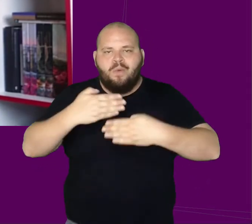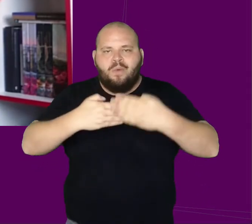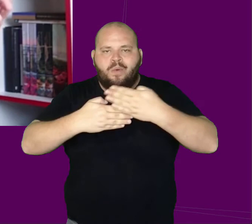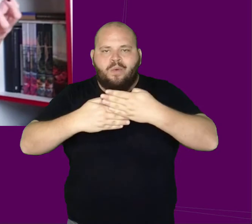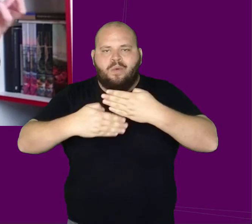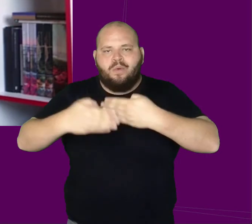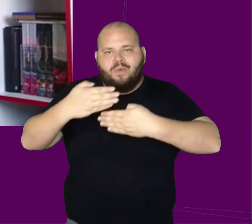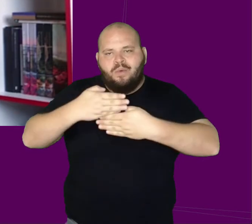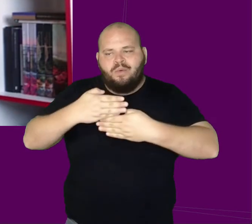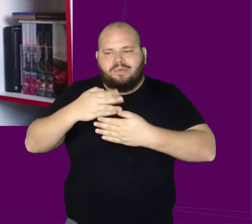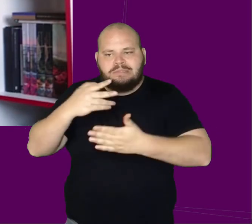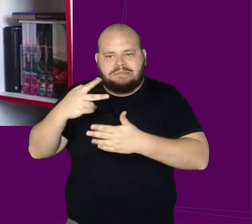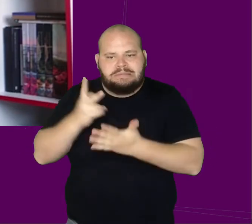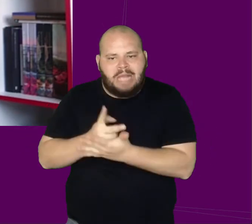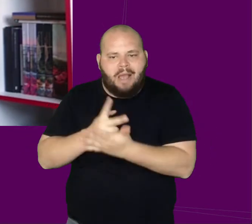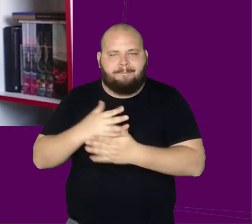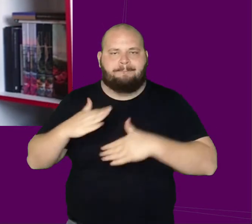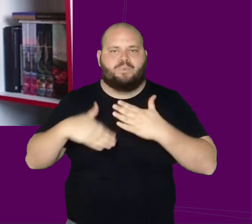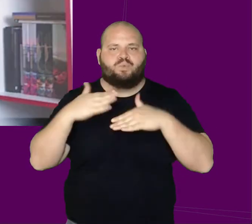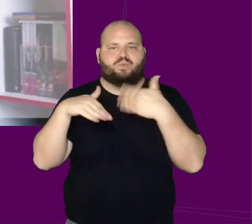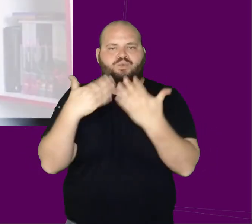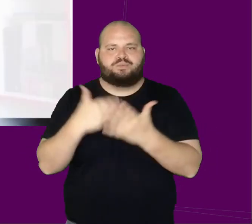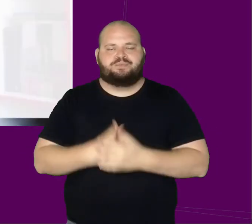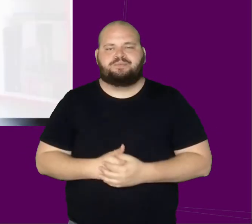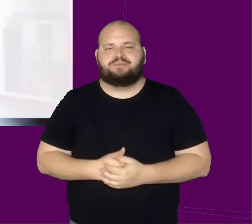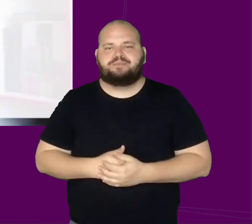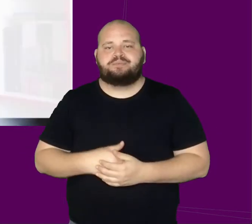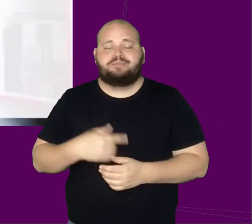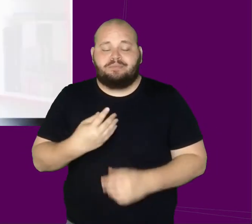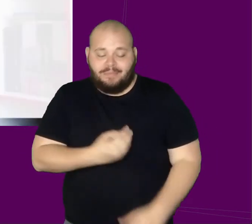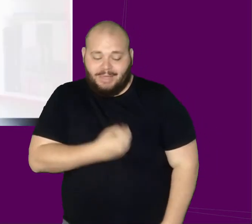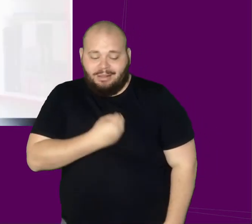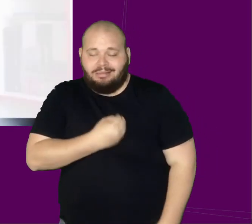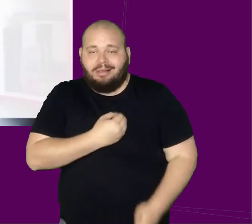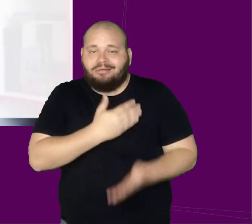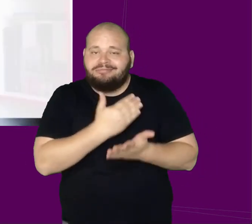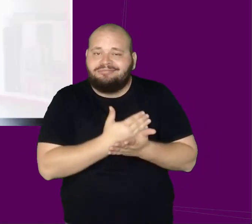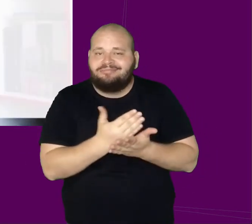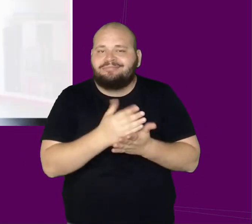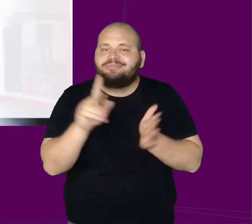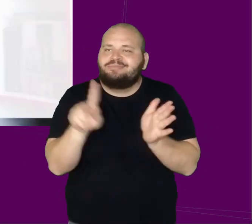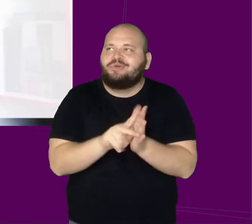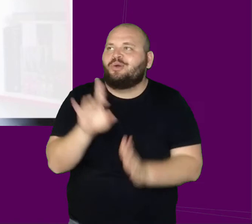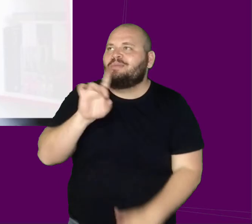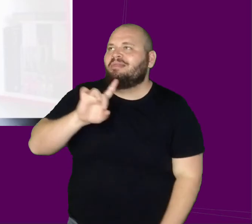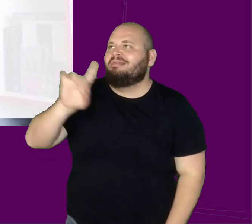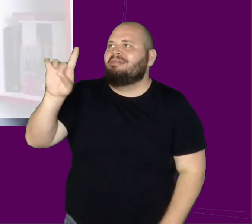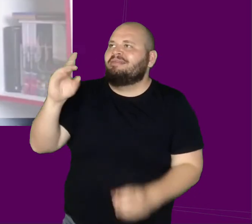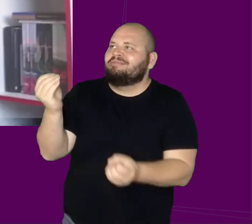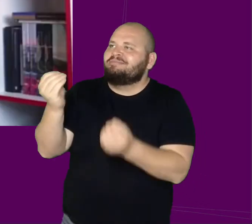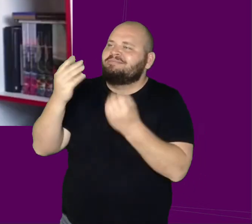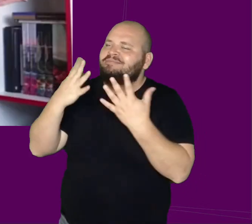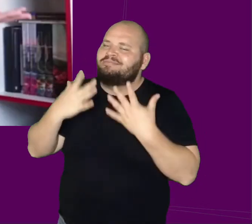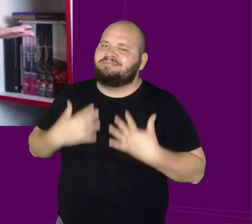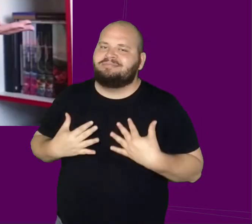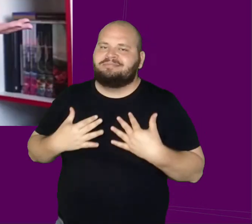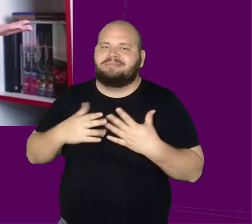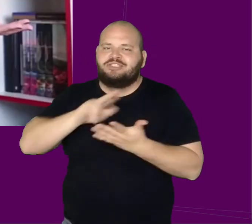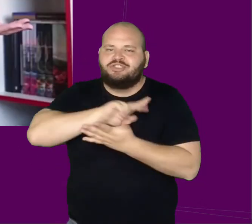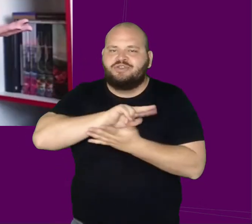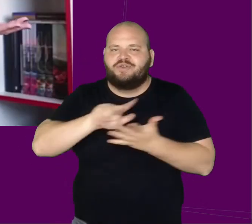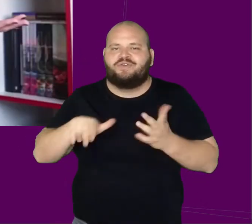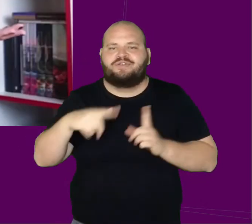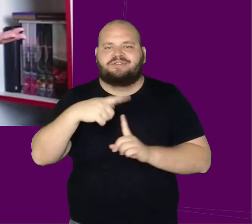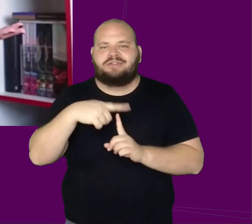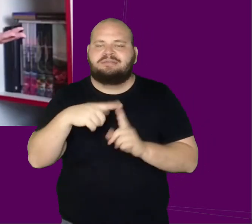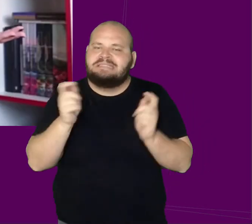né? As coisas não param de crescer. Que a fonte da vida é Deus, há infinitas maneiras de entender. Dá para se entender pela